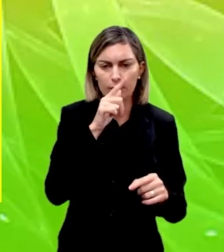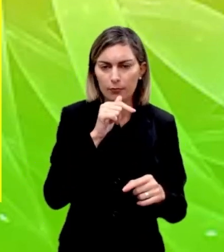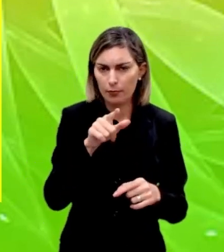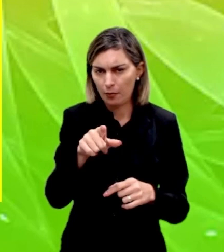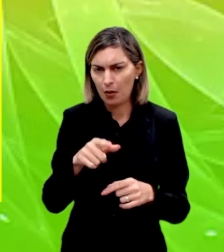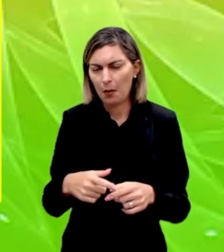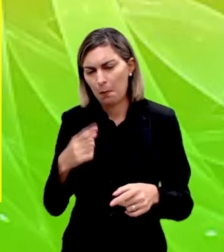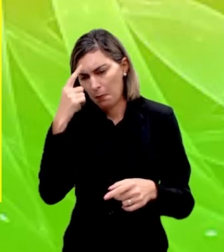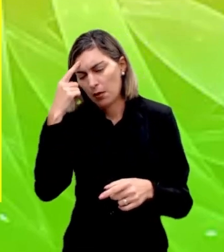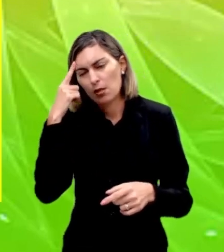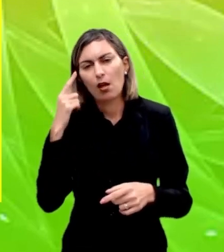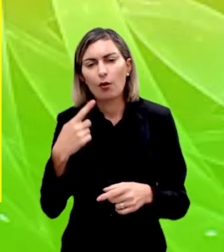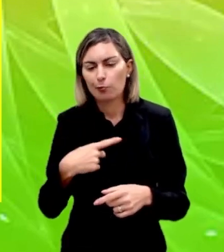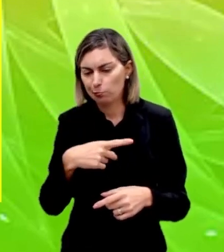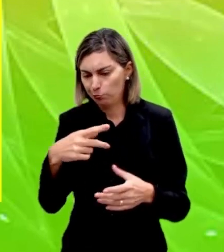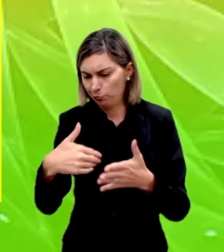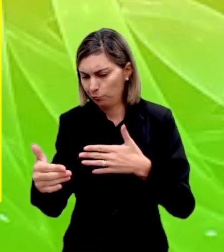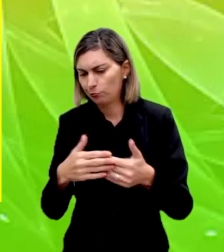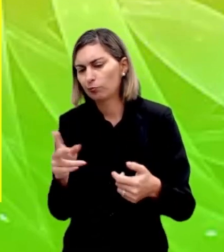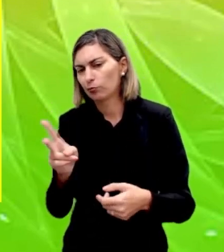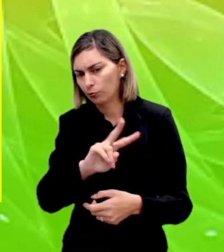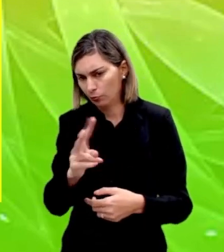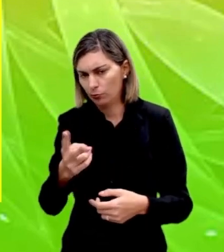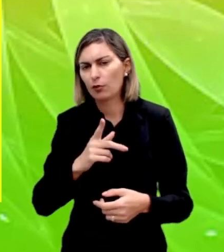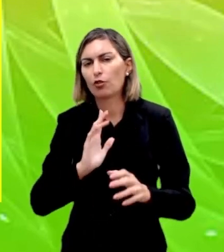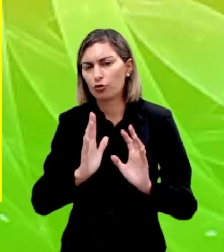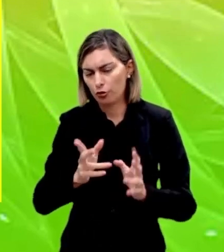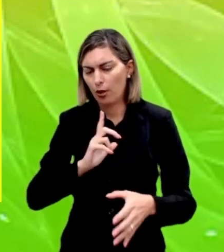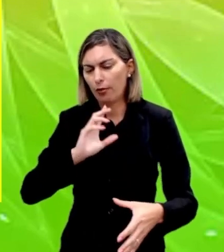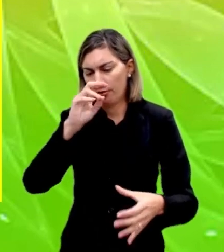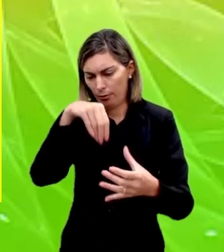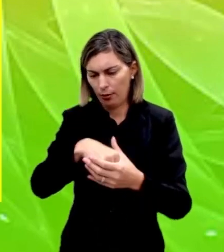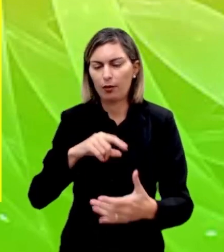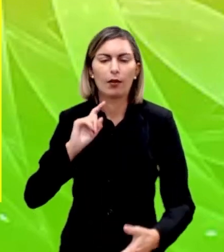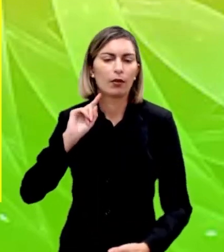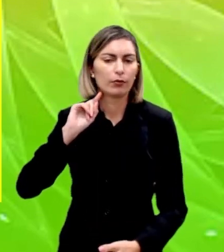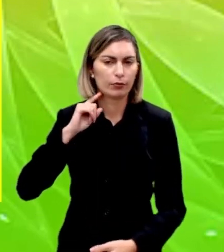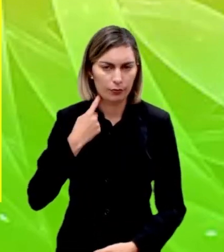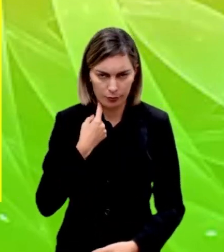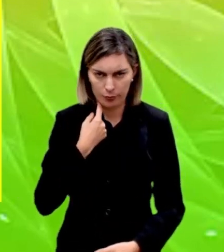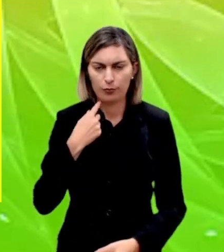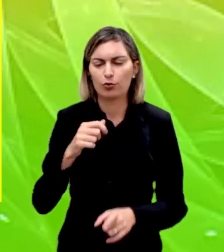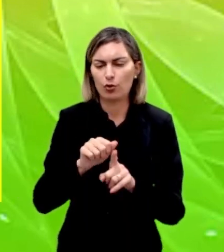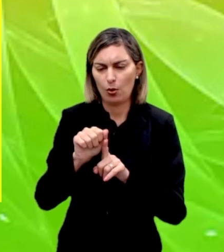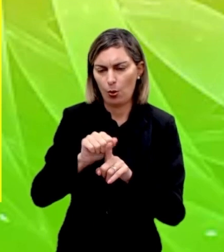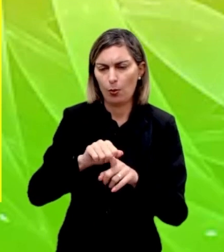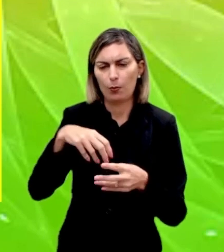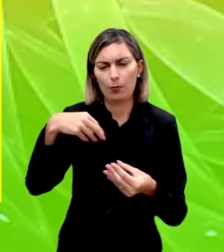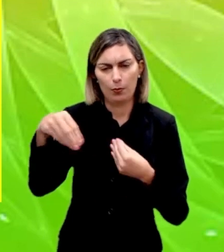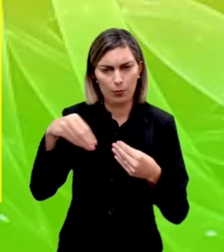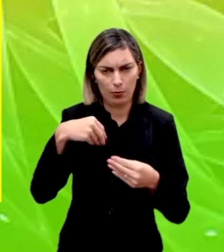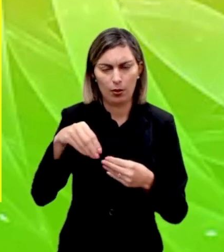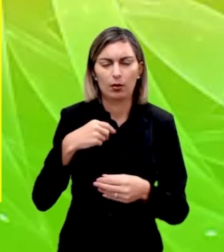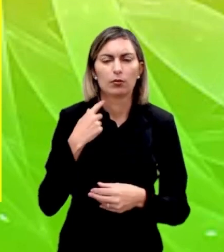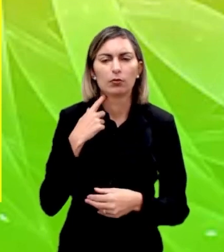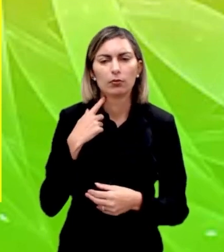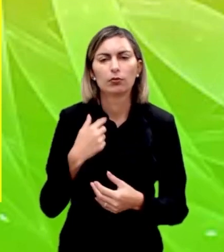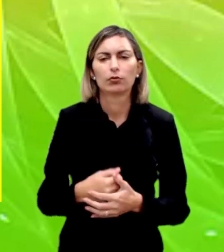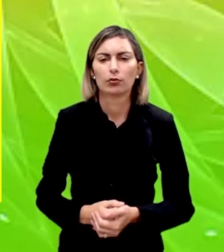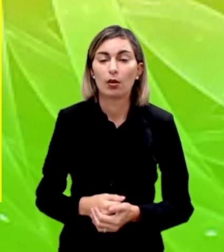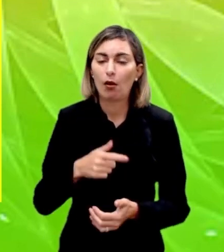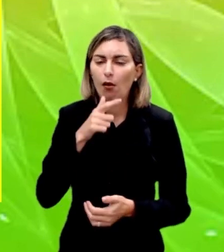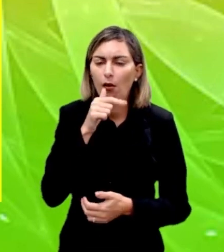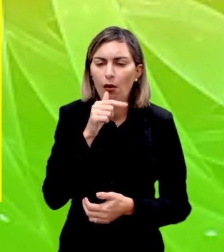iluda, tanto um quanto o outro já vem contaminado com microplásticos, né? Na